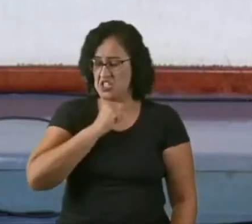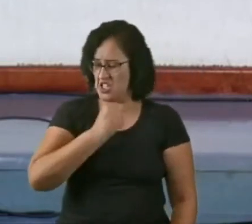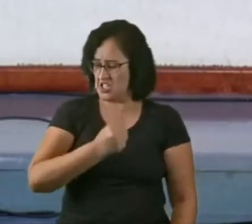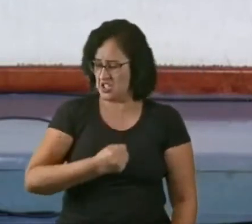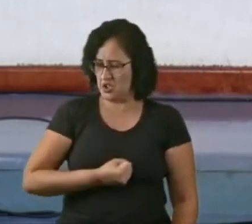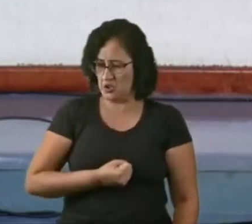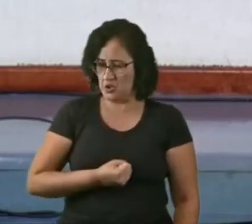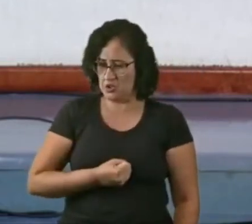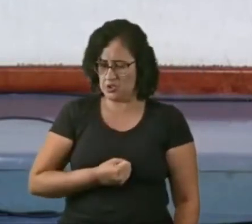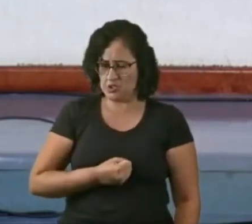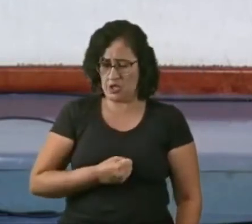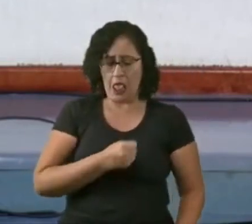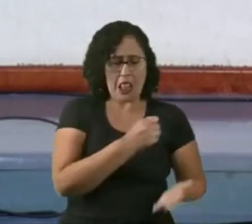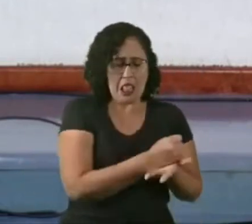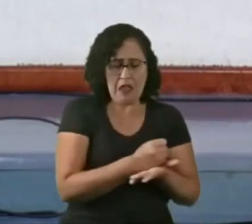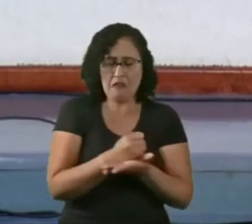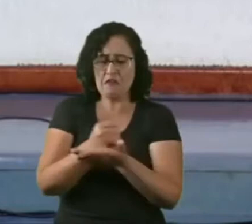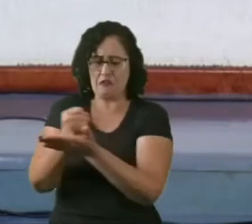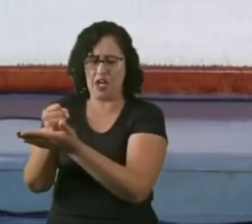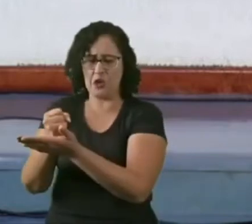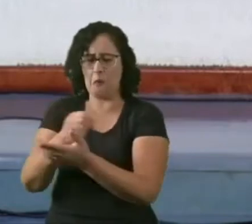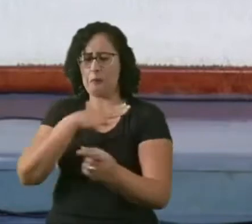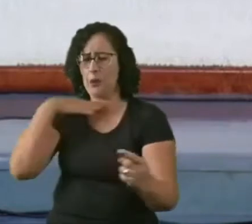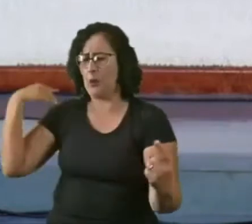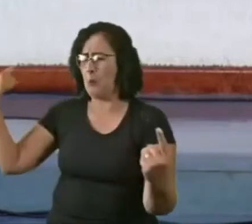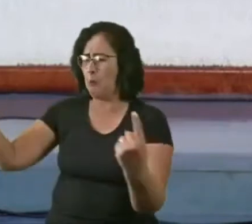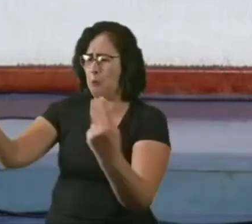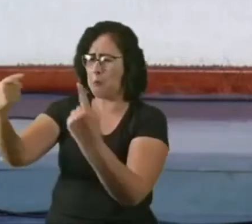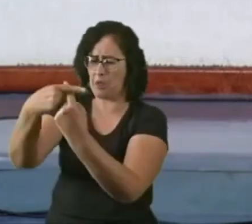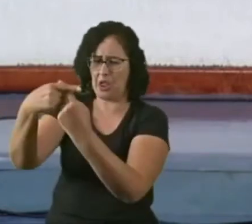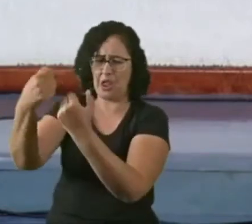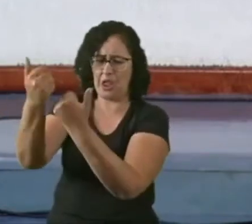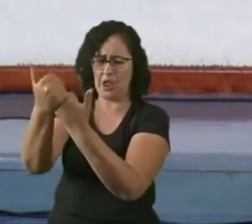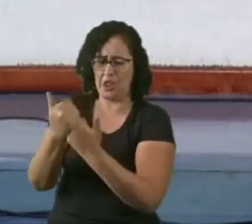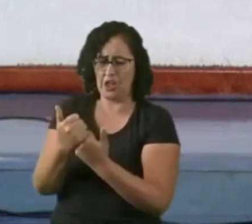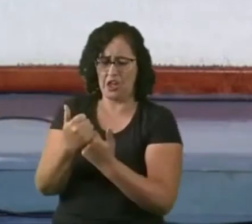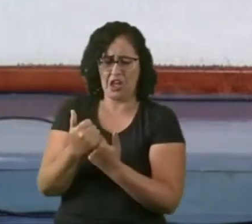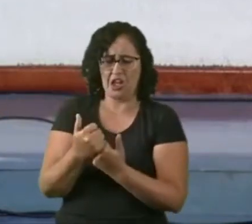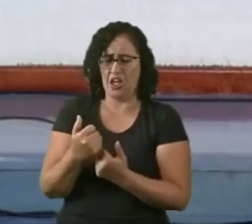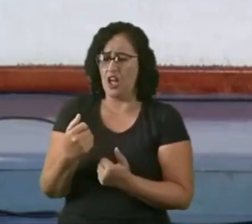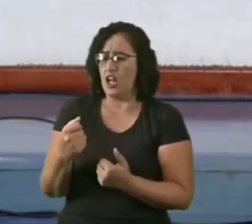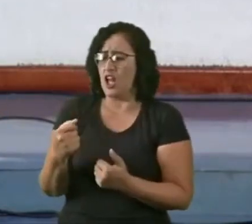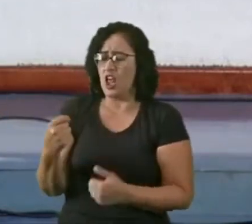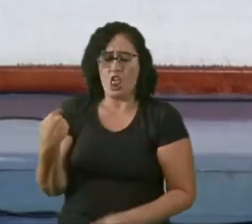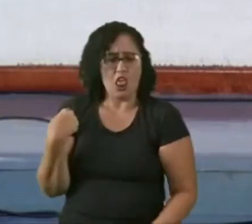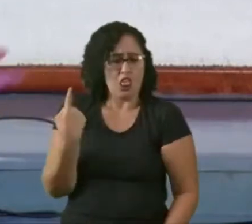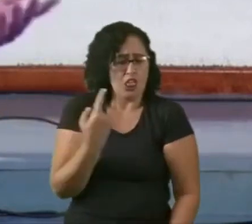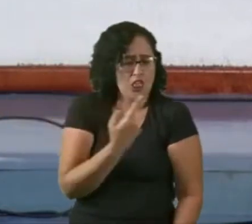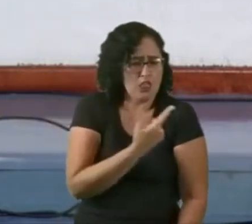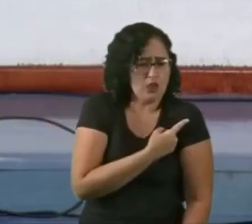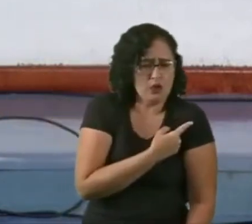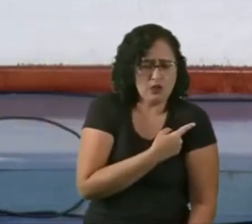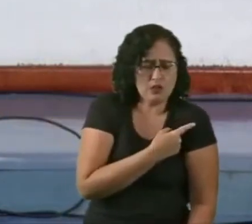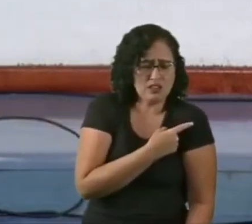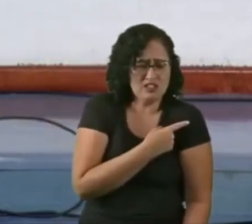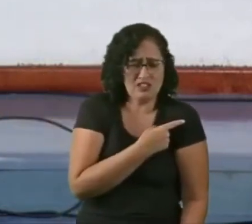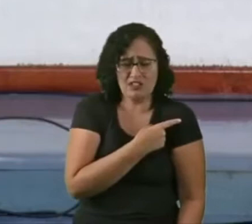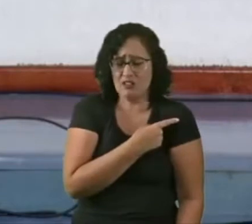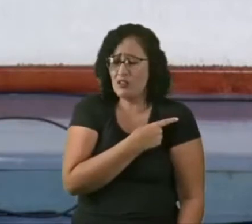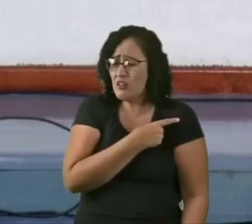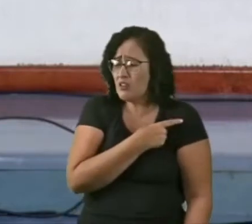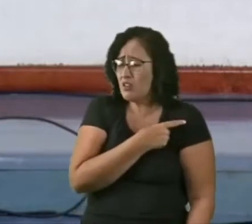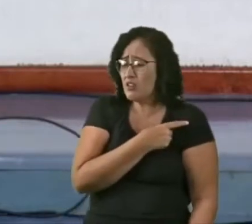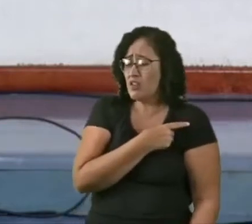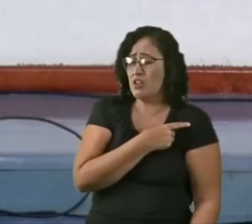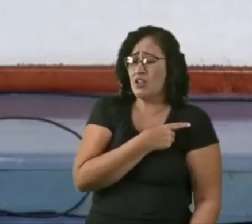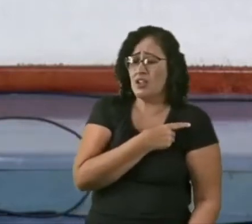nós esperávamos que era ele que iria trazer redenção a Israel. E hoje é o terceiro dia desde que